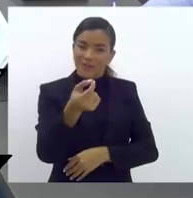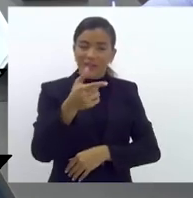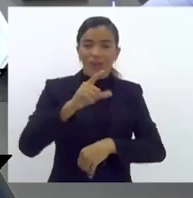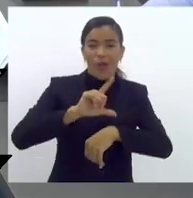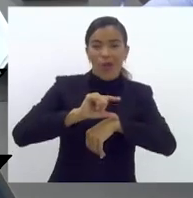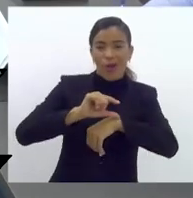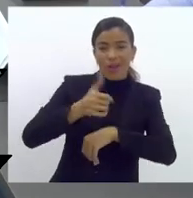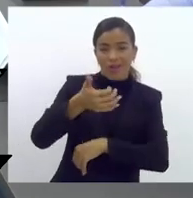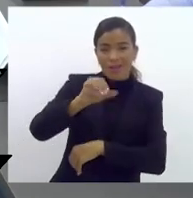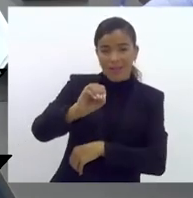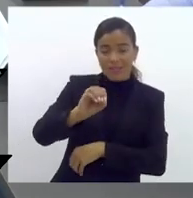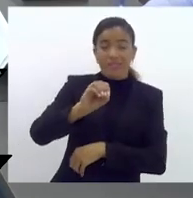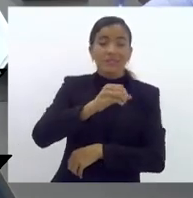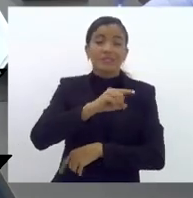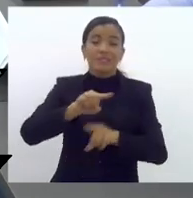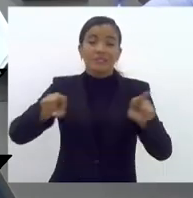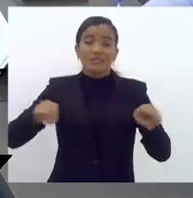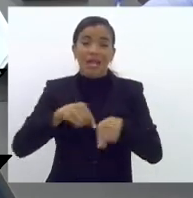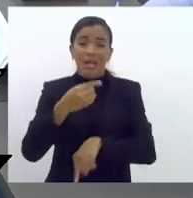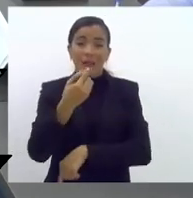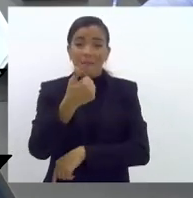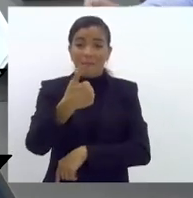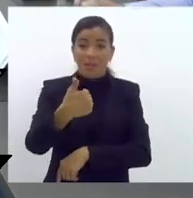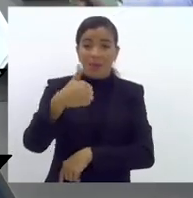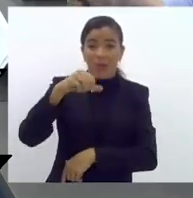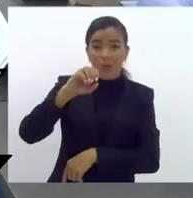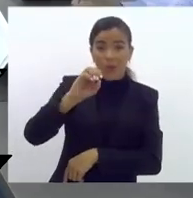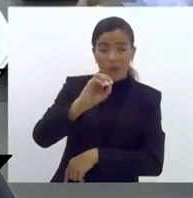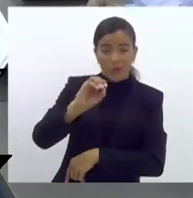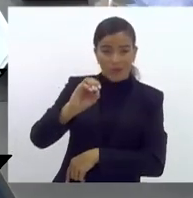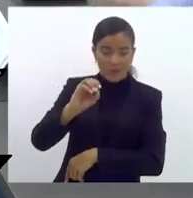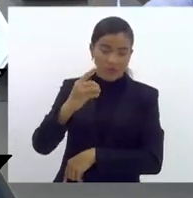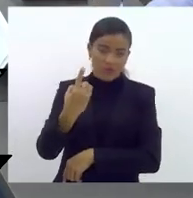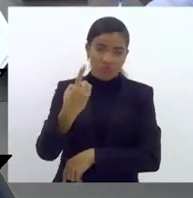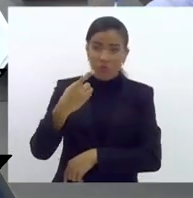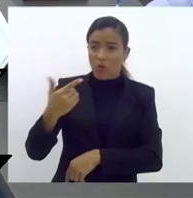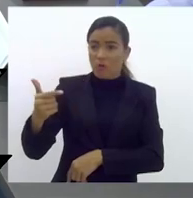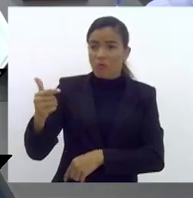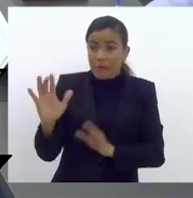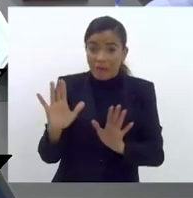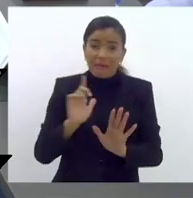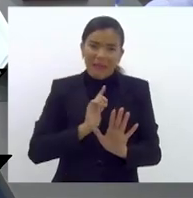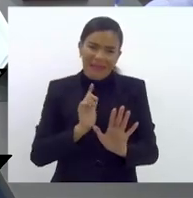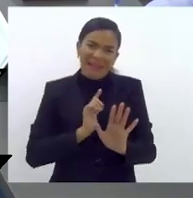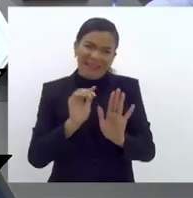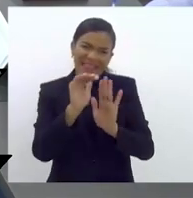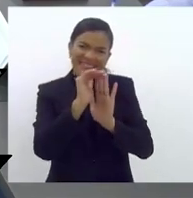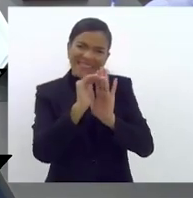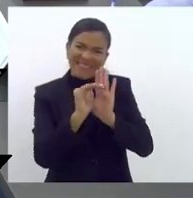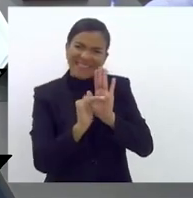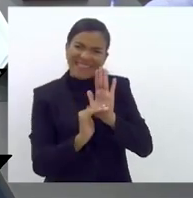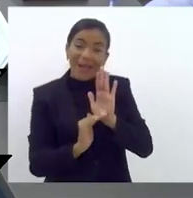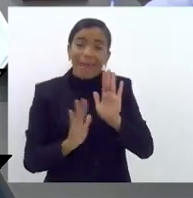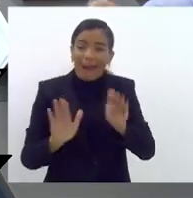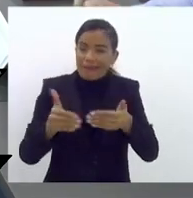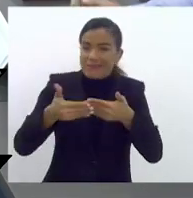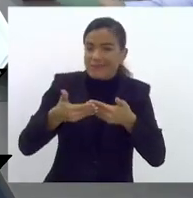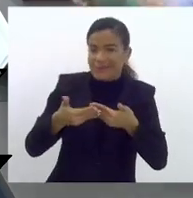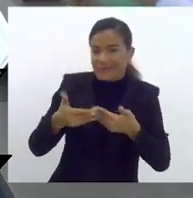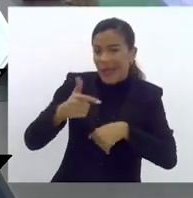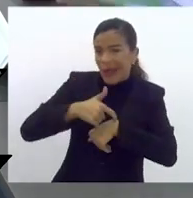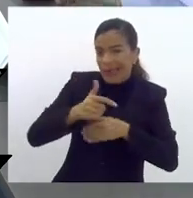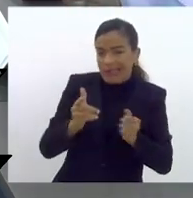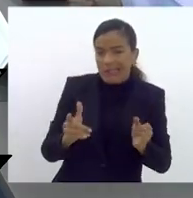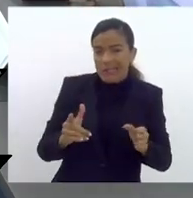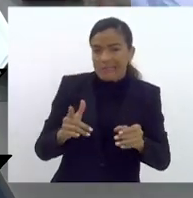sala 1801 os projetos acerca do carnaval não havendo mais quer dizer havendo ainda algumas faltas mais encerrado o nosso horário